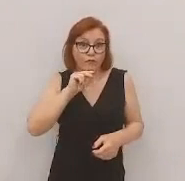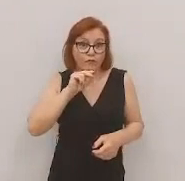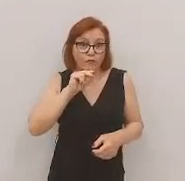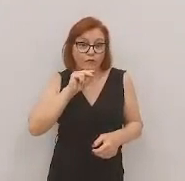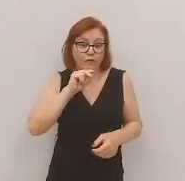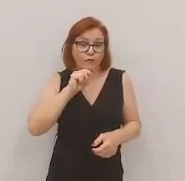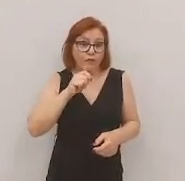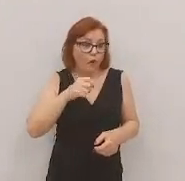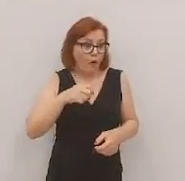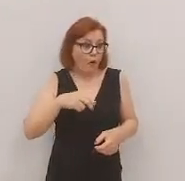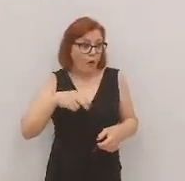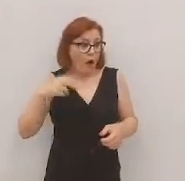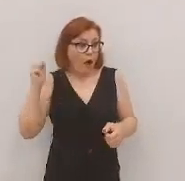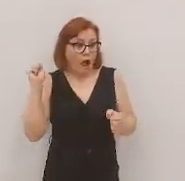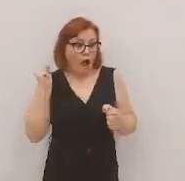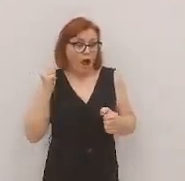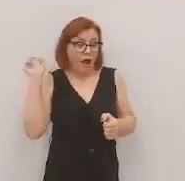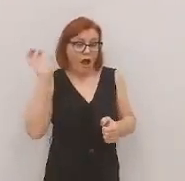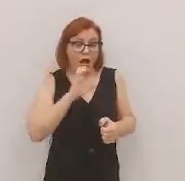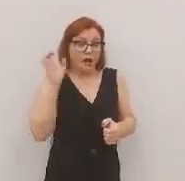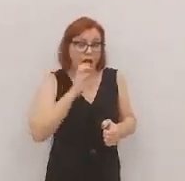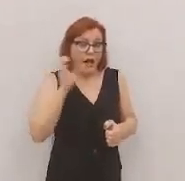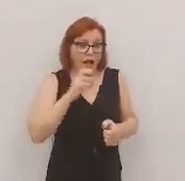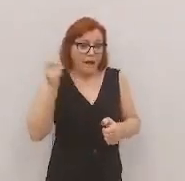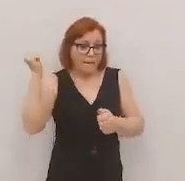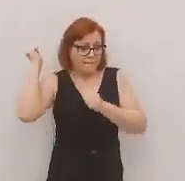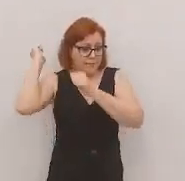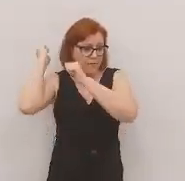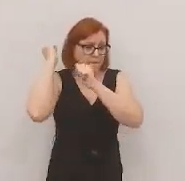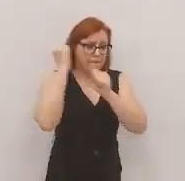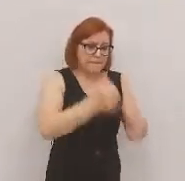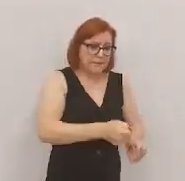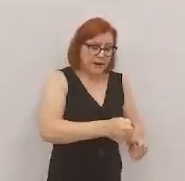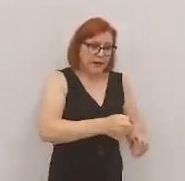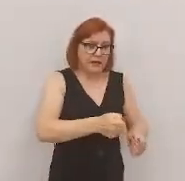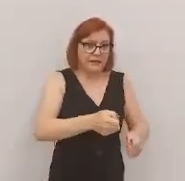uma enxada na mão. Ele veio correndo e